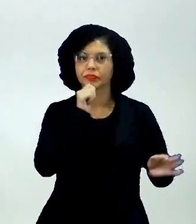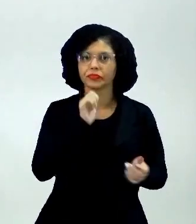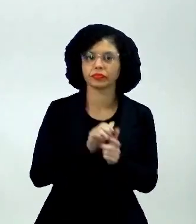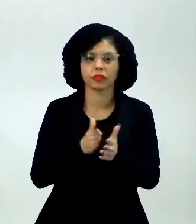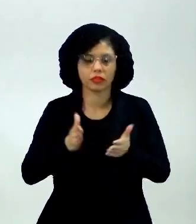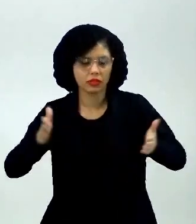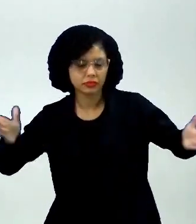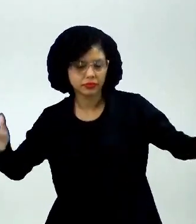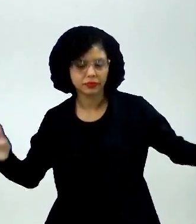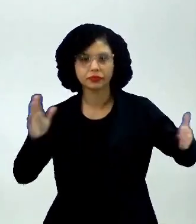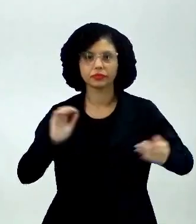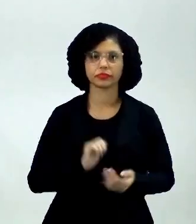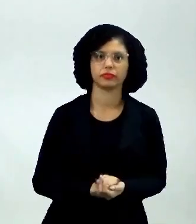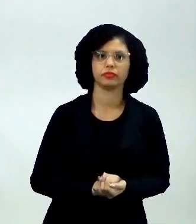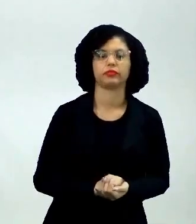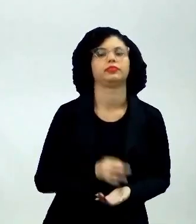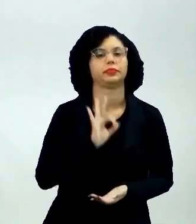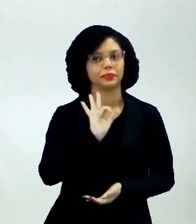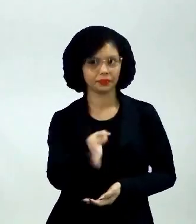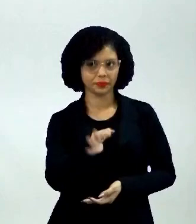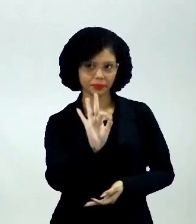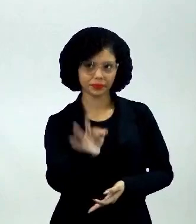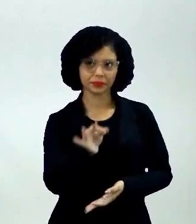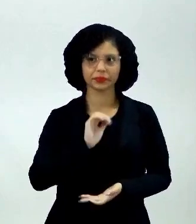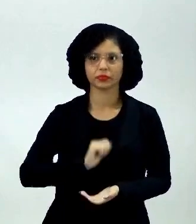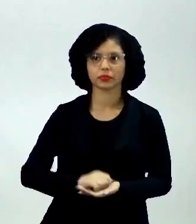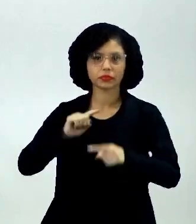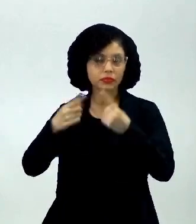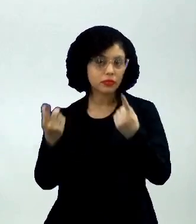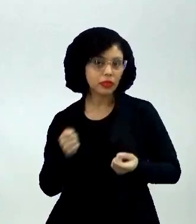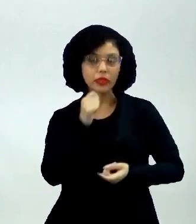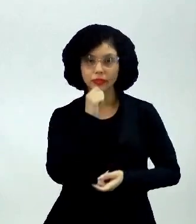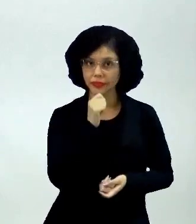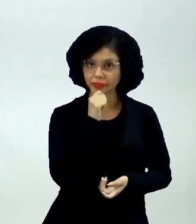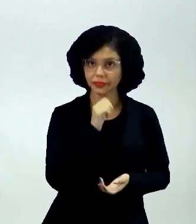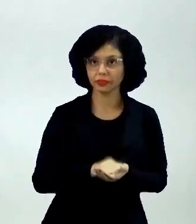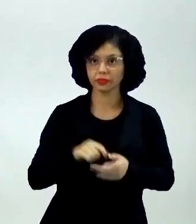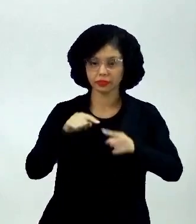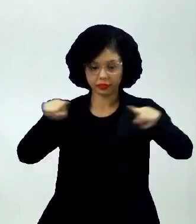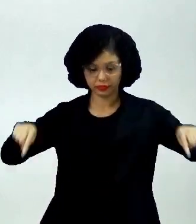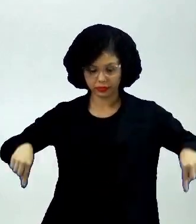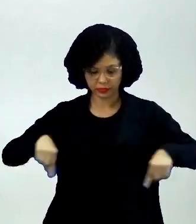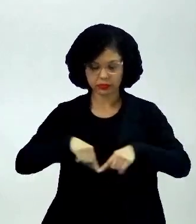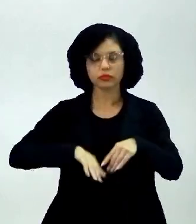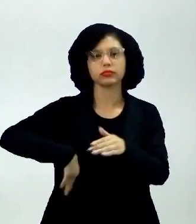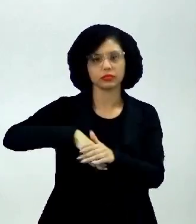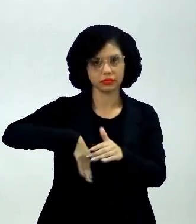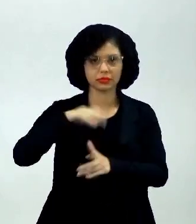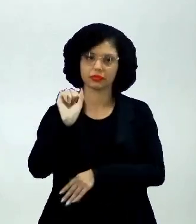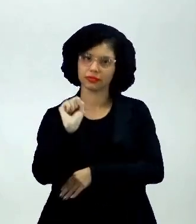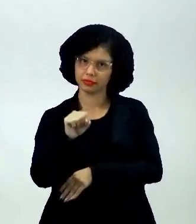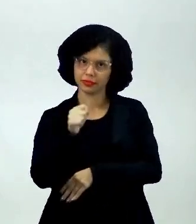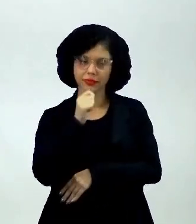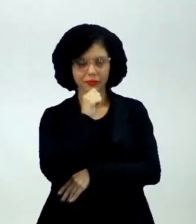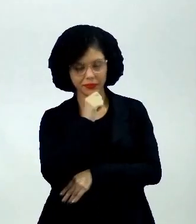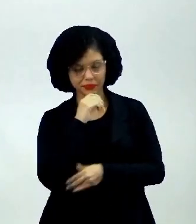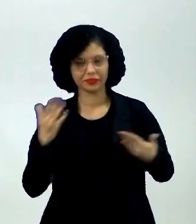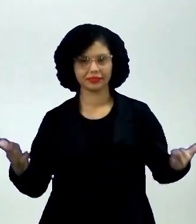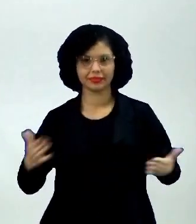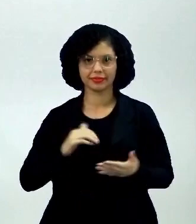sua largura. Isso mesmo. Ah, tem a área da quadra de futebol. Isso